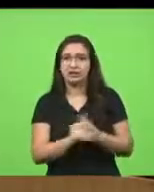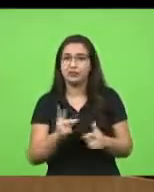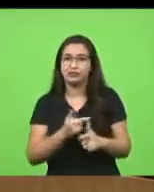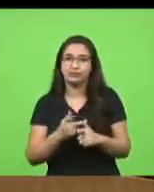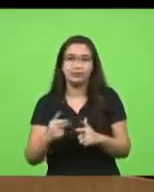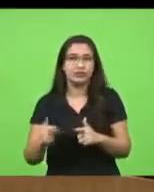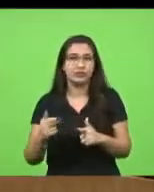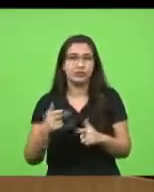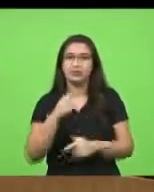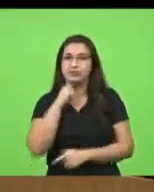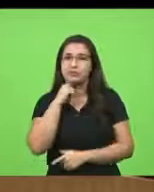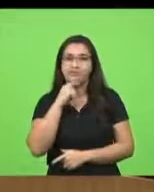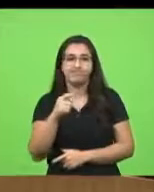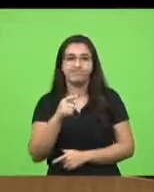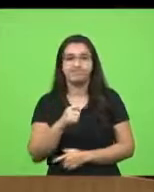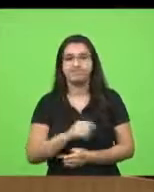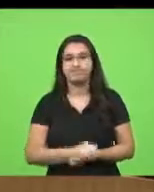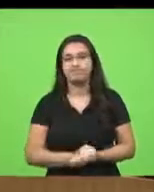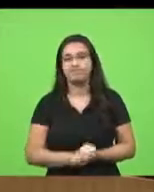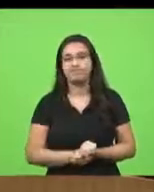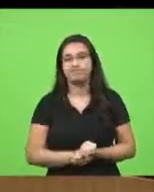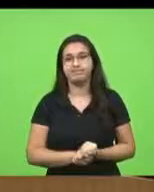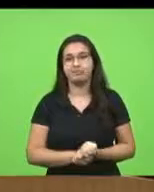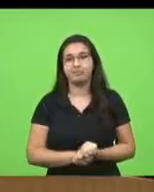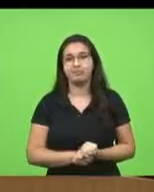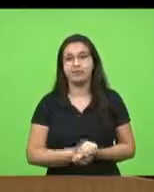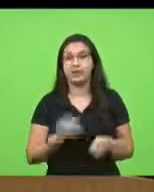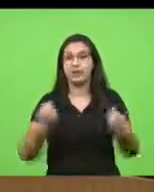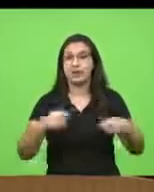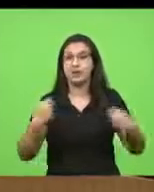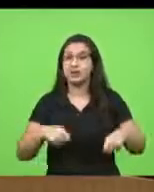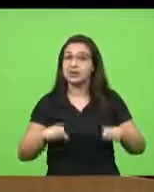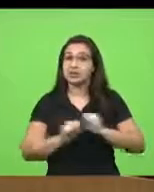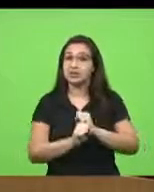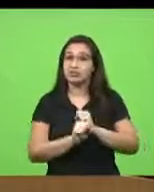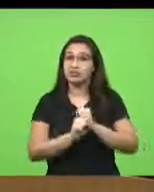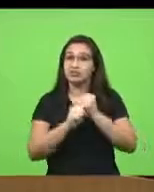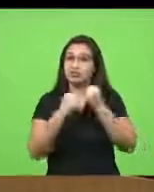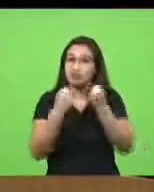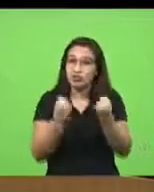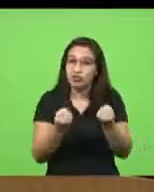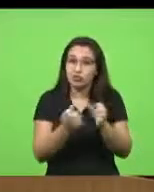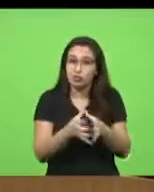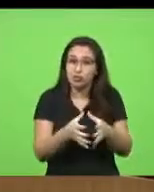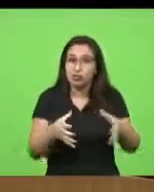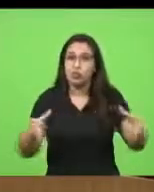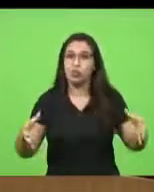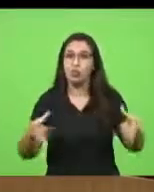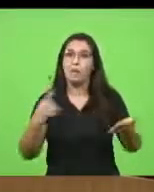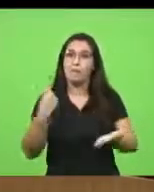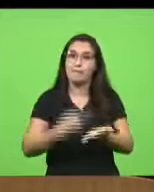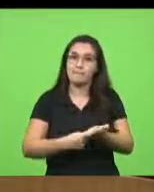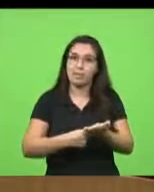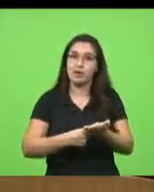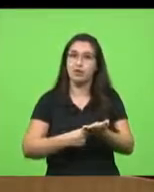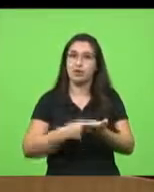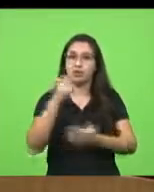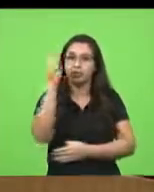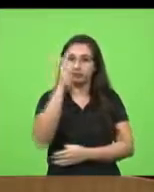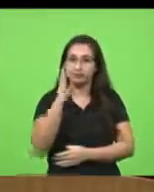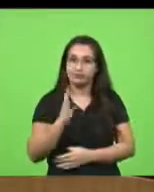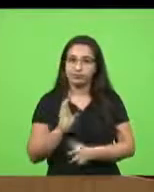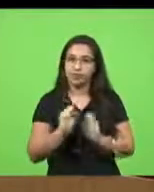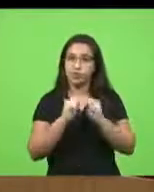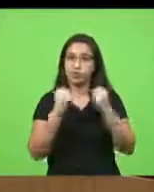pandemia. Então, nós precisamos de um amplo esforço, um amplo pacto nacional de combate à pandemia.